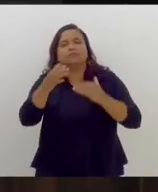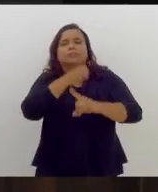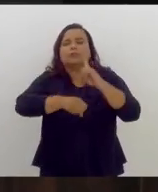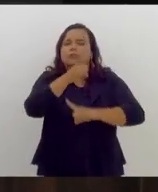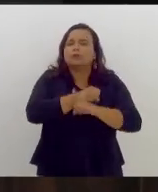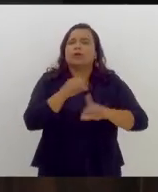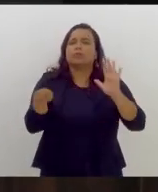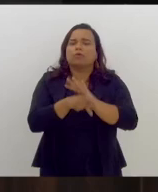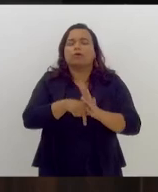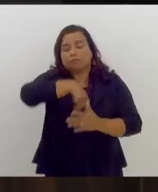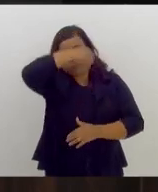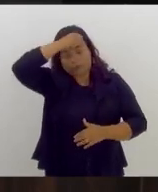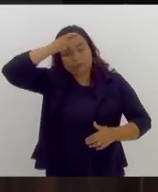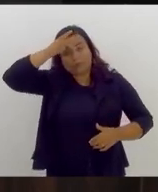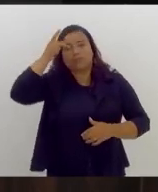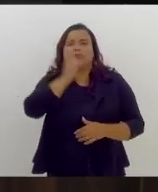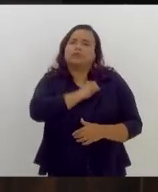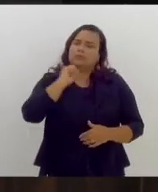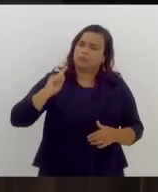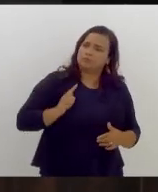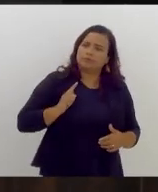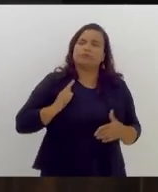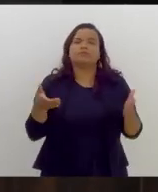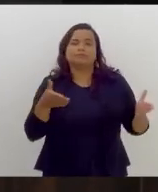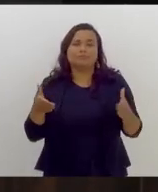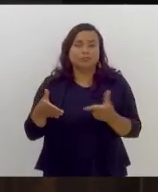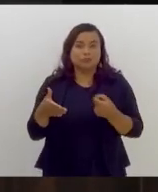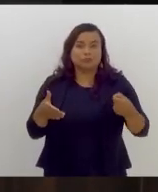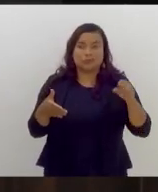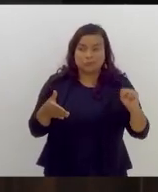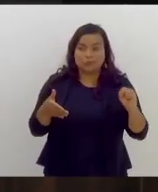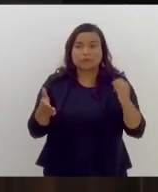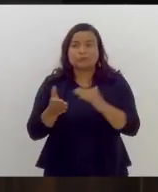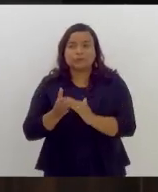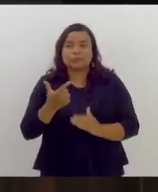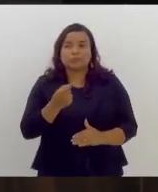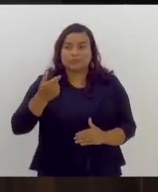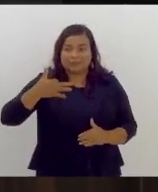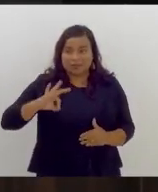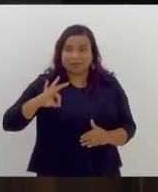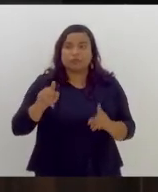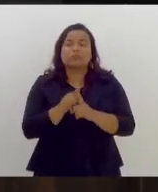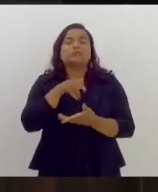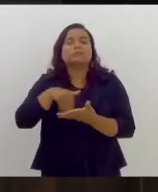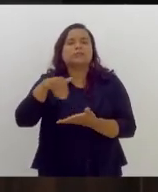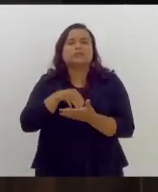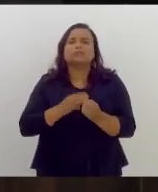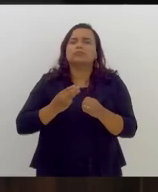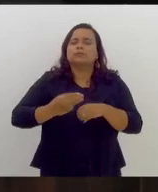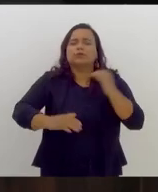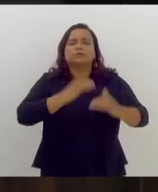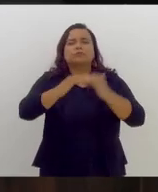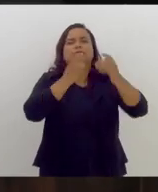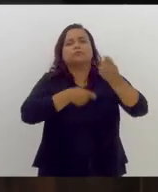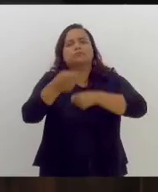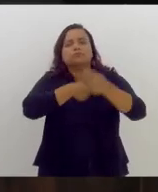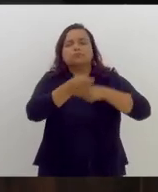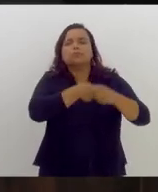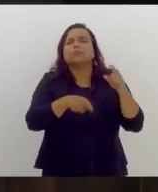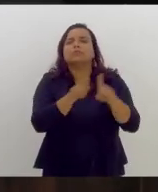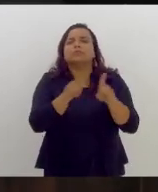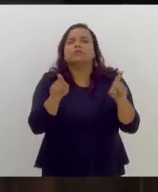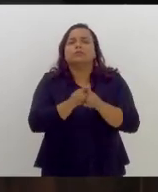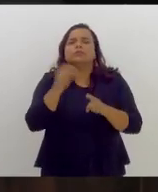Social, Prefeitura de São Gonçalo, entre 2008 e 2010. Secretário Municipal de Desenvolvimento Econômico